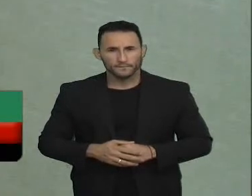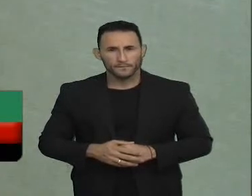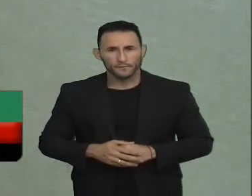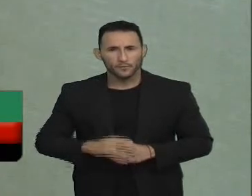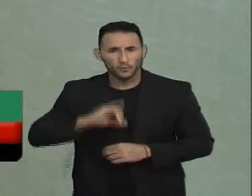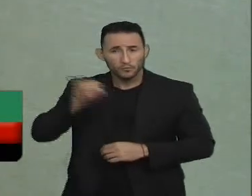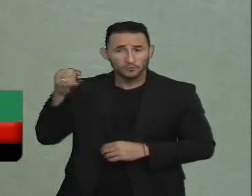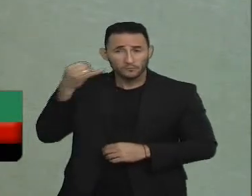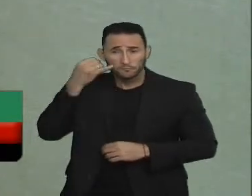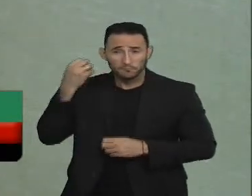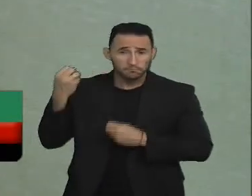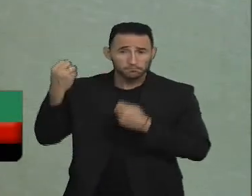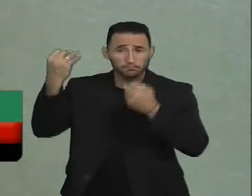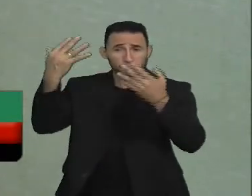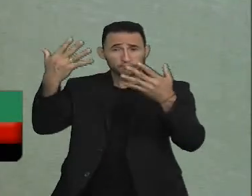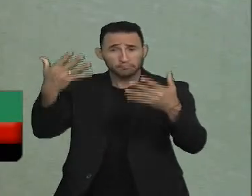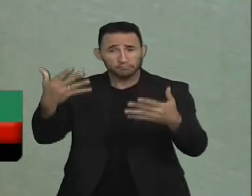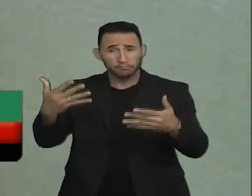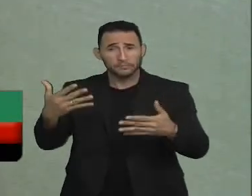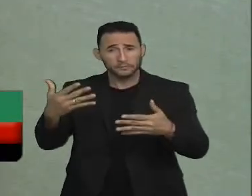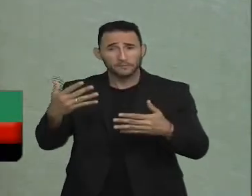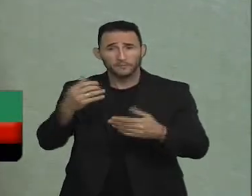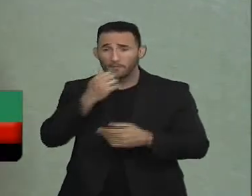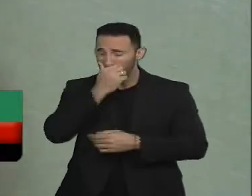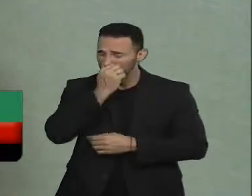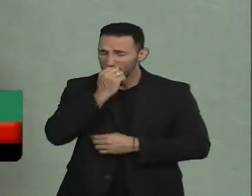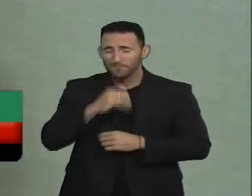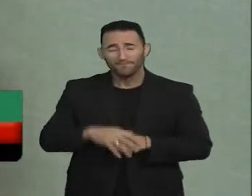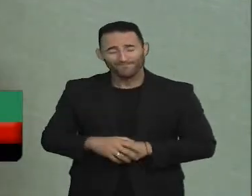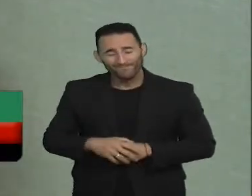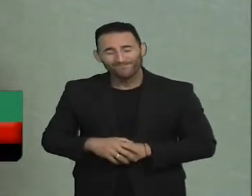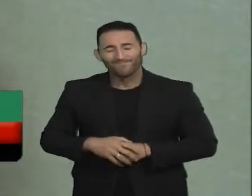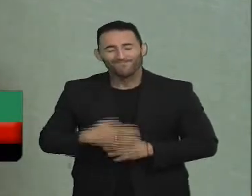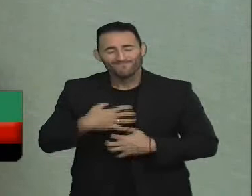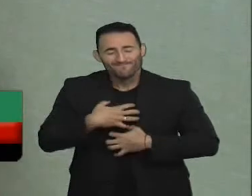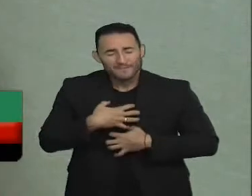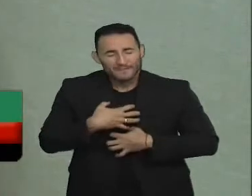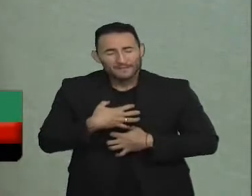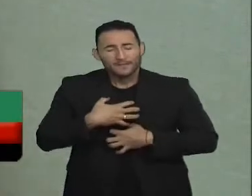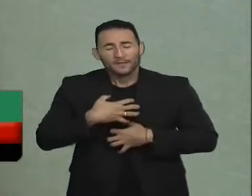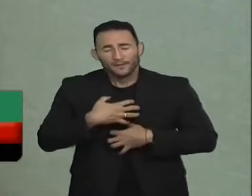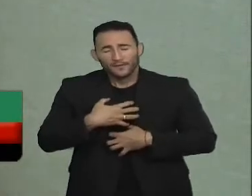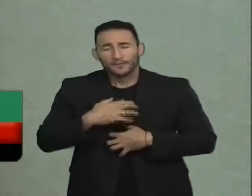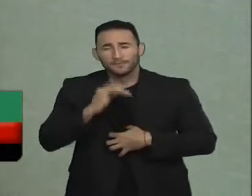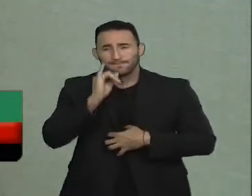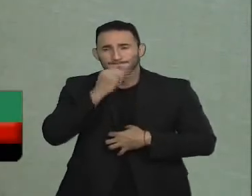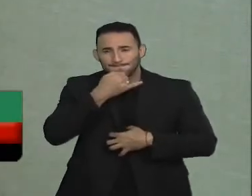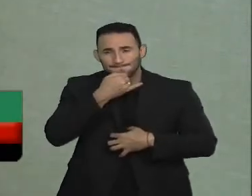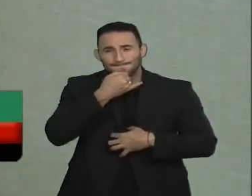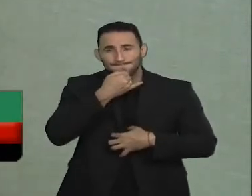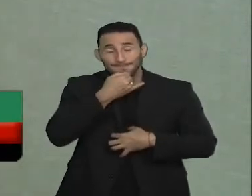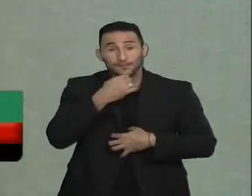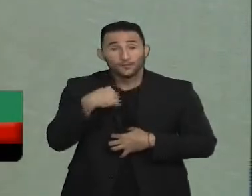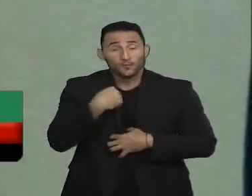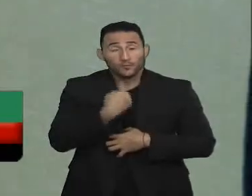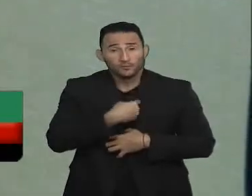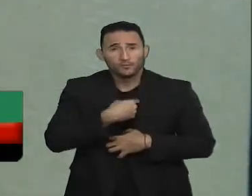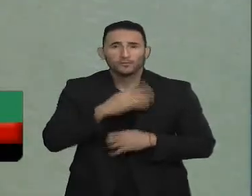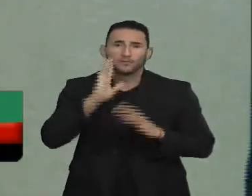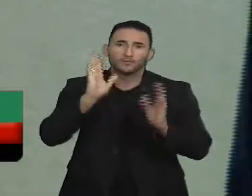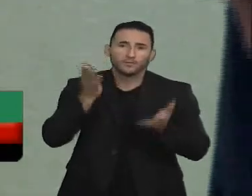Juliana, vereadora Juliana. É muito triste, vereadora, ouvir. Sabemos que hoje nós temos o